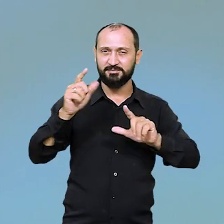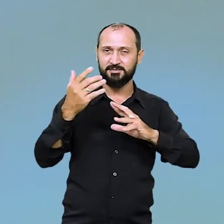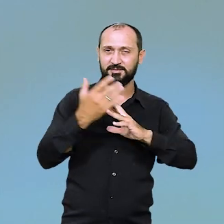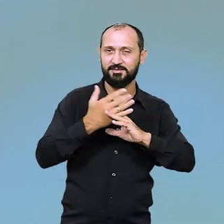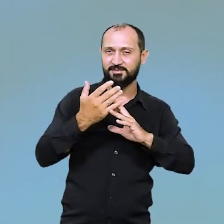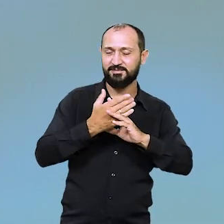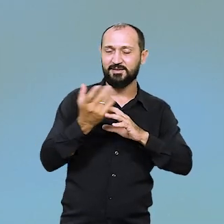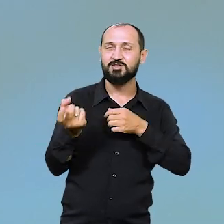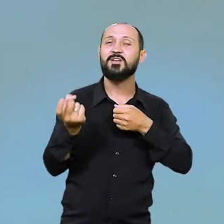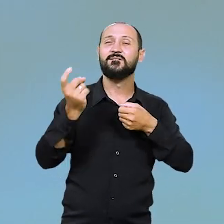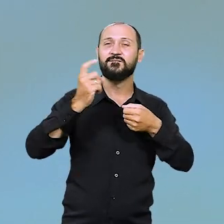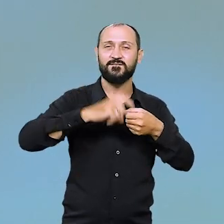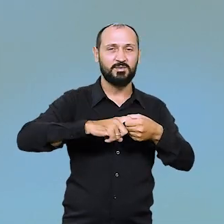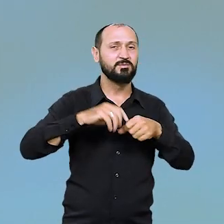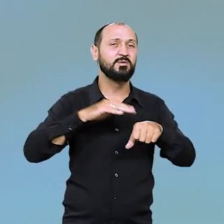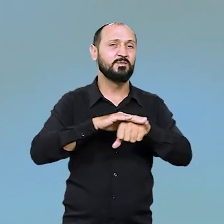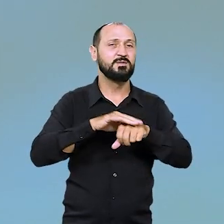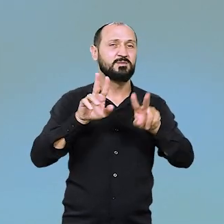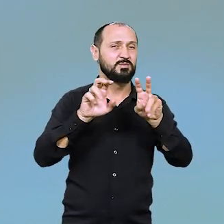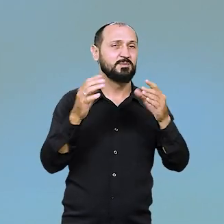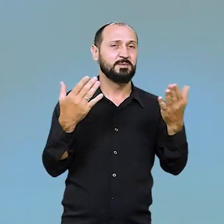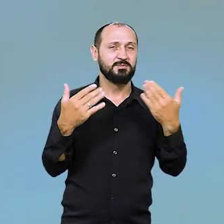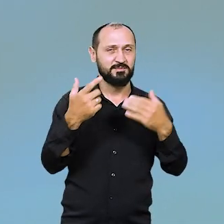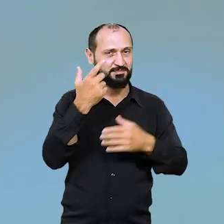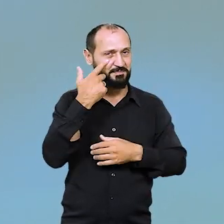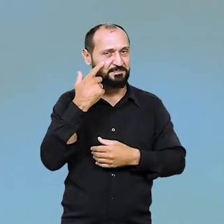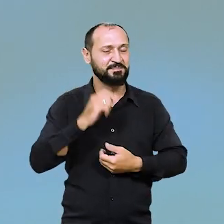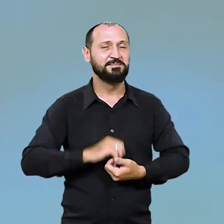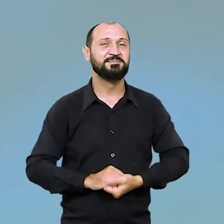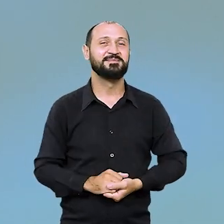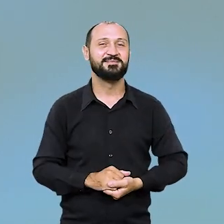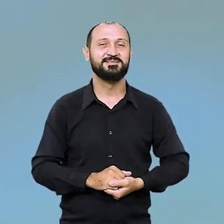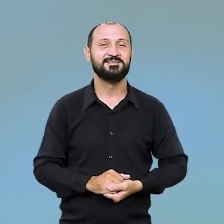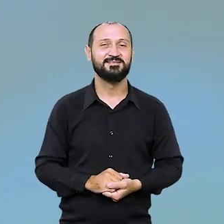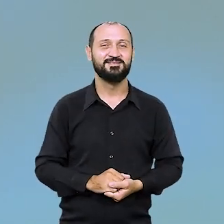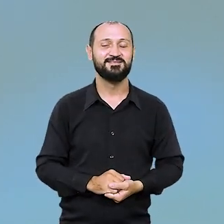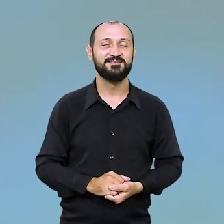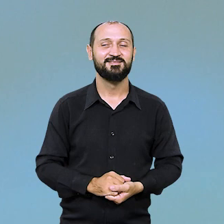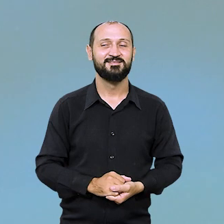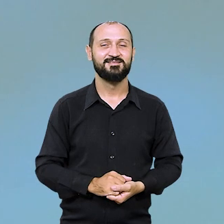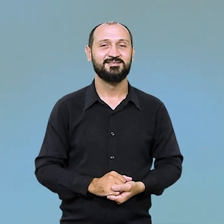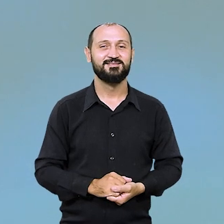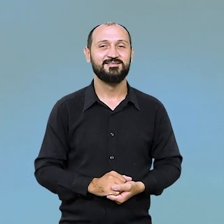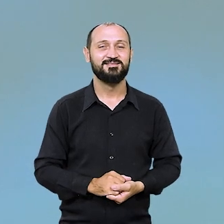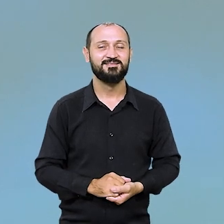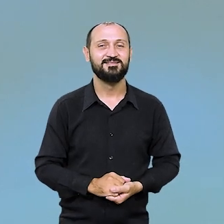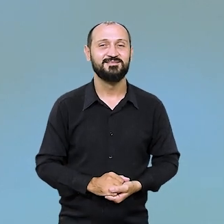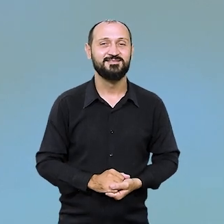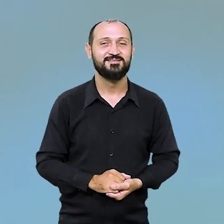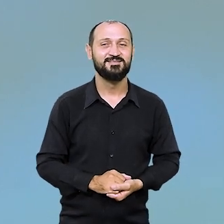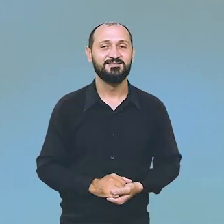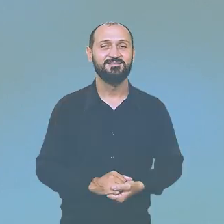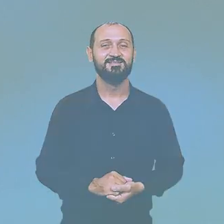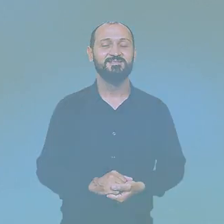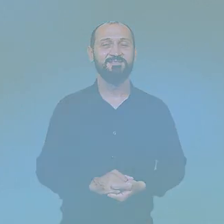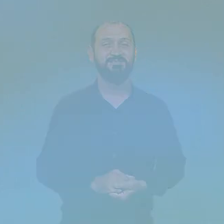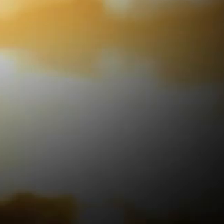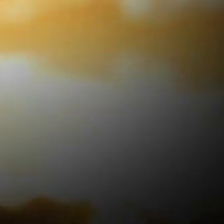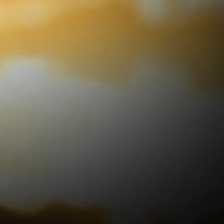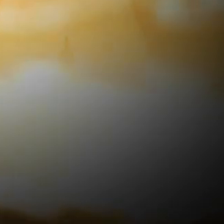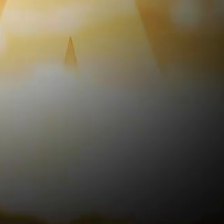civis no Brasil. Esse é o ponto de vista, a gente vai fazer um breve intervalo, volta daqui a pouco para continuar falando sobre esse assunto. Fica